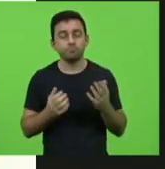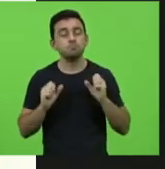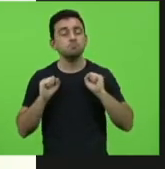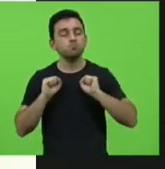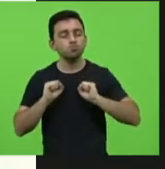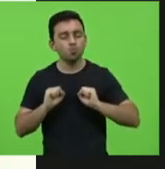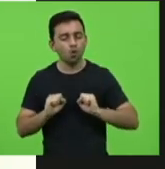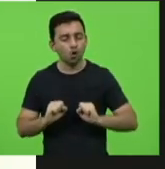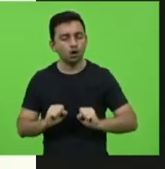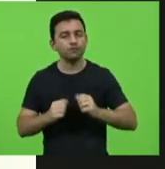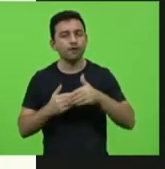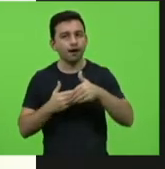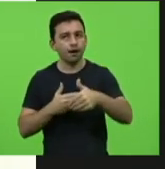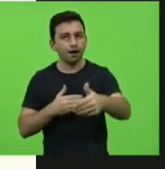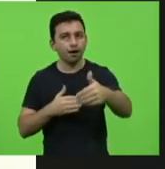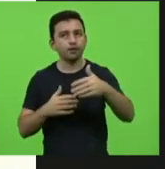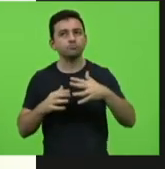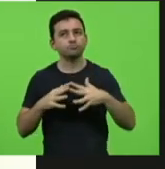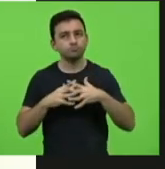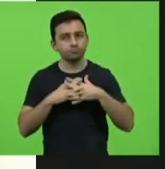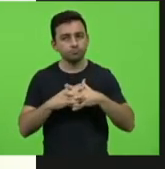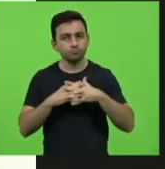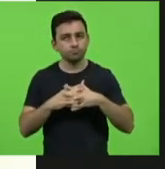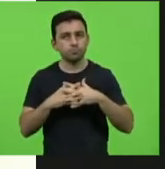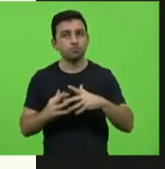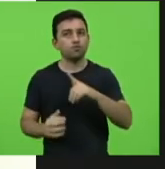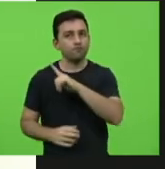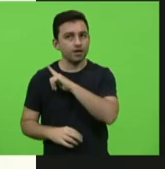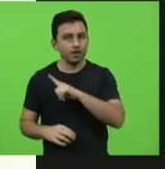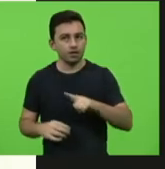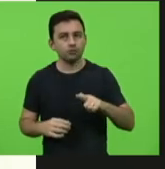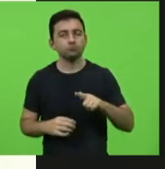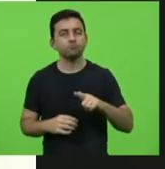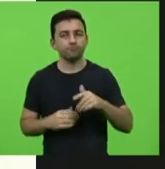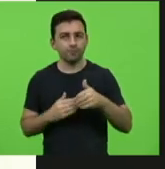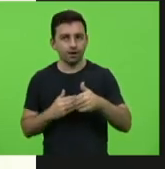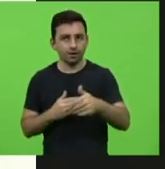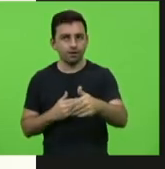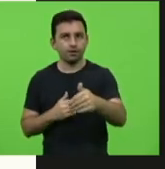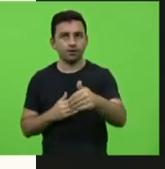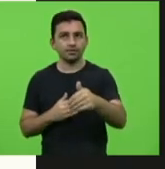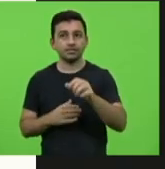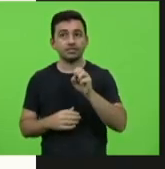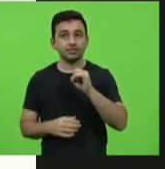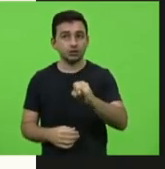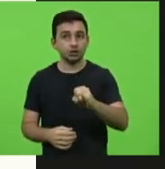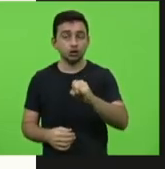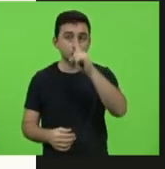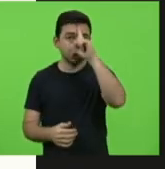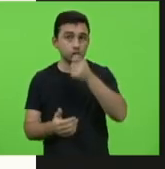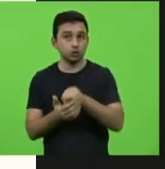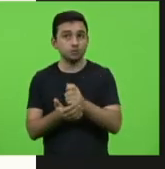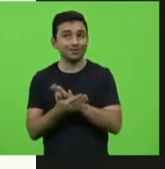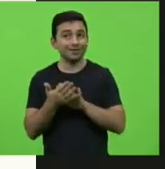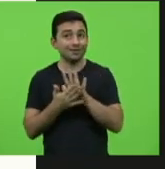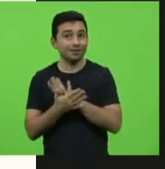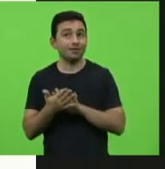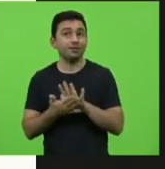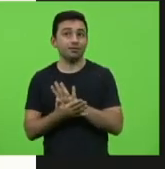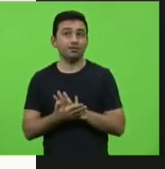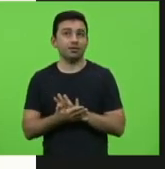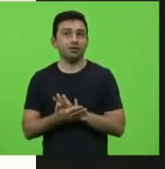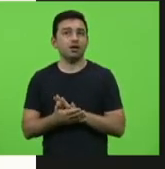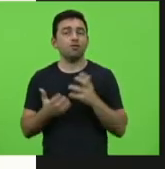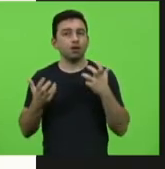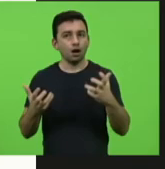complicar o governo nos próximos dias, se não for tomada uma providência. Eu queria que o governador